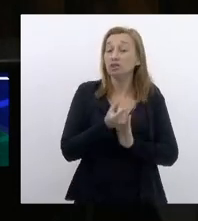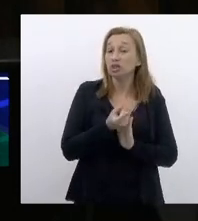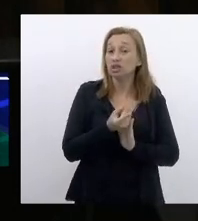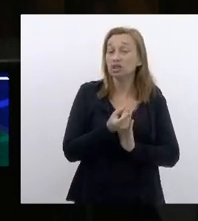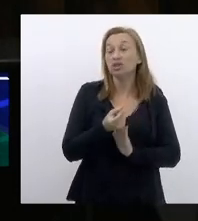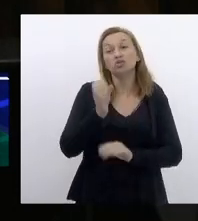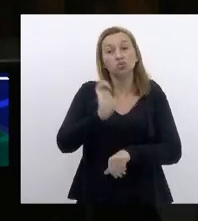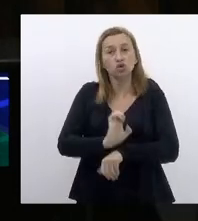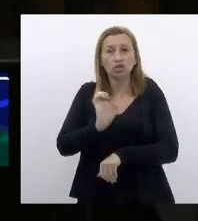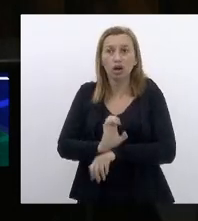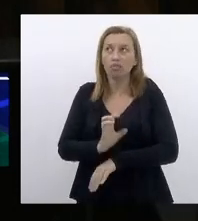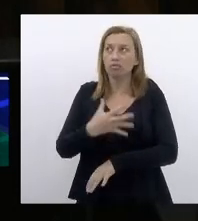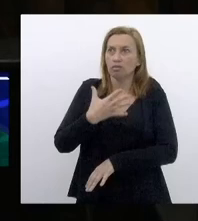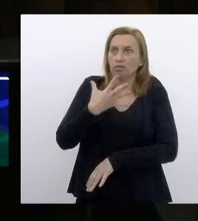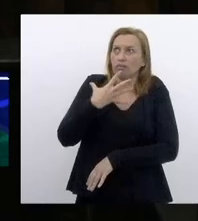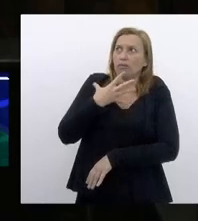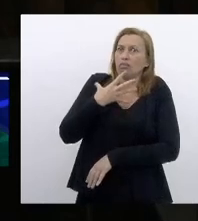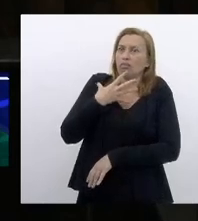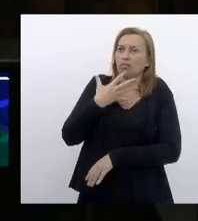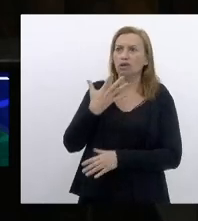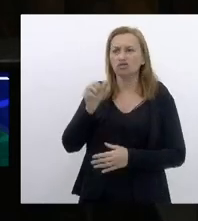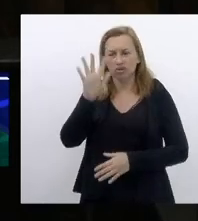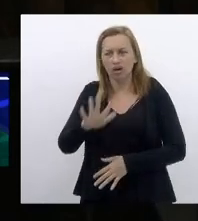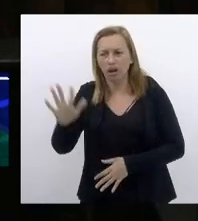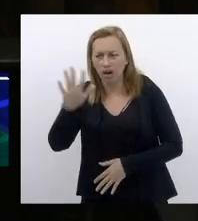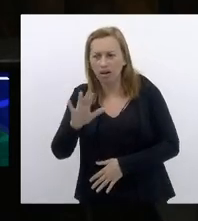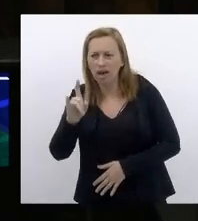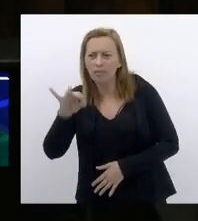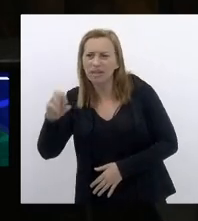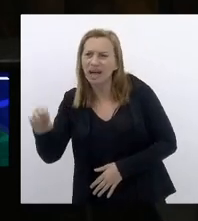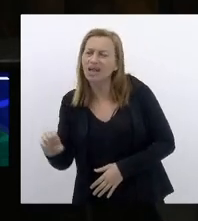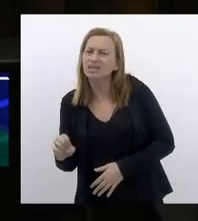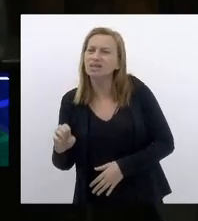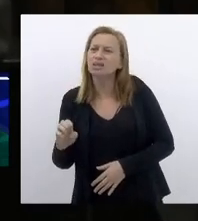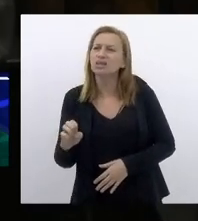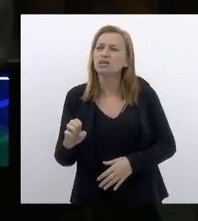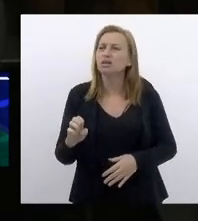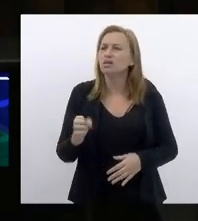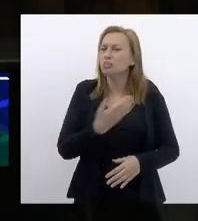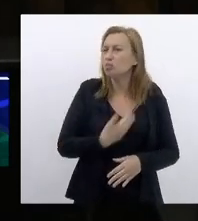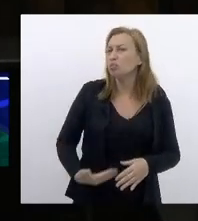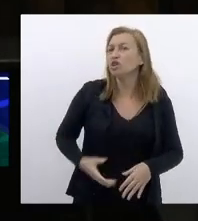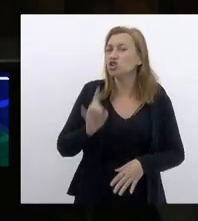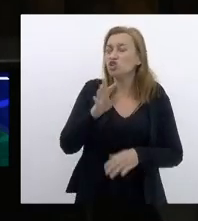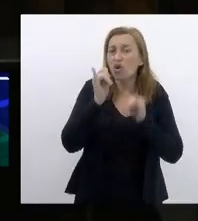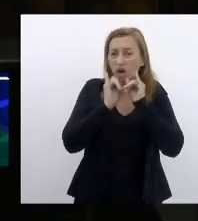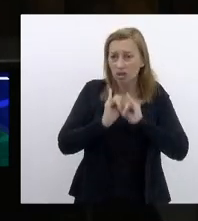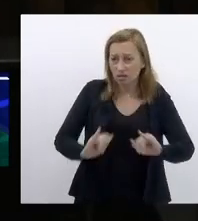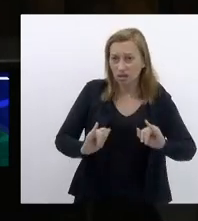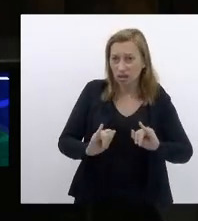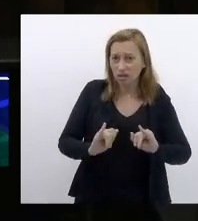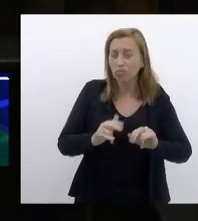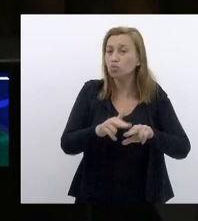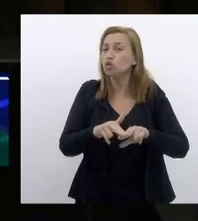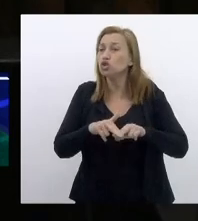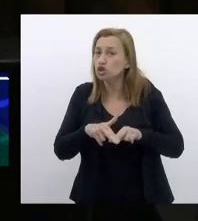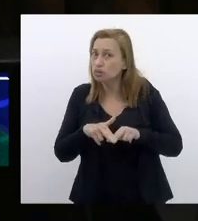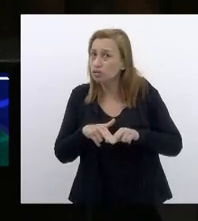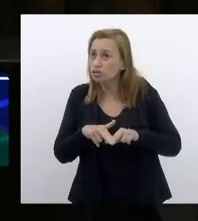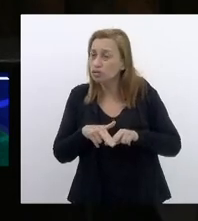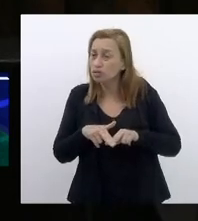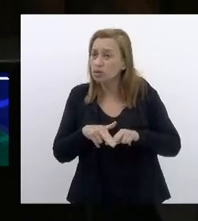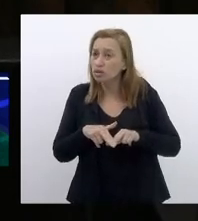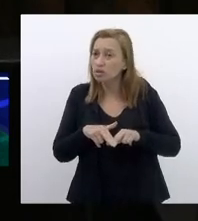perplexidade geral, porque até então calamidade pública só era declarada função